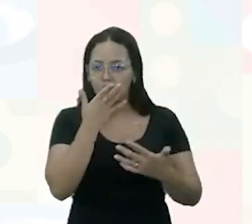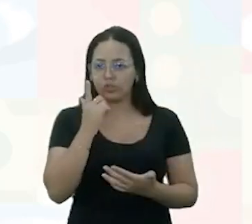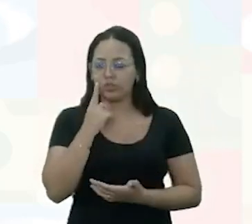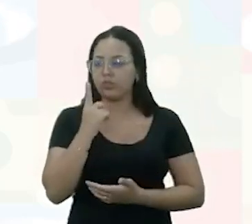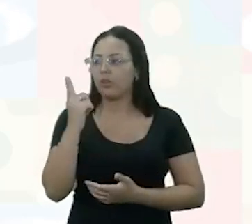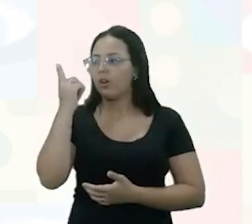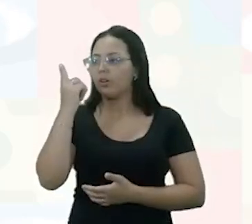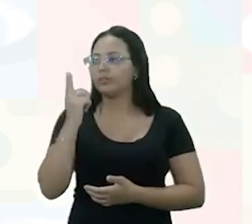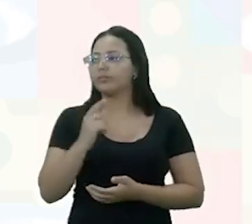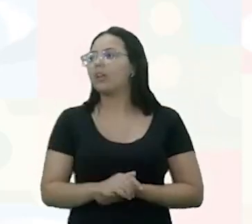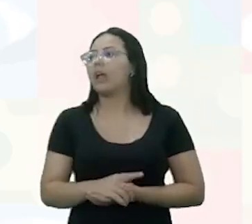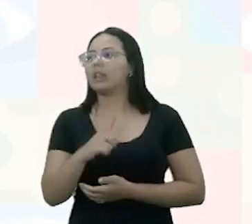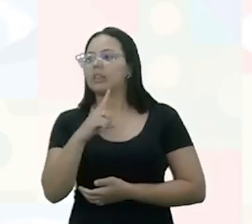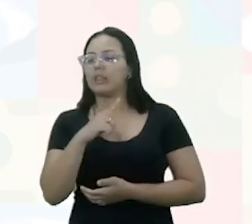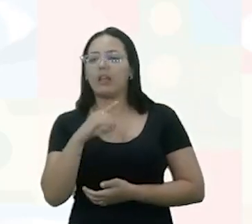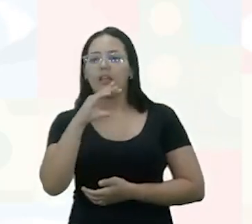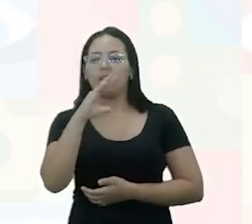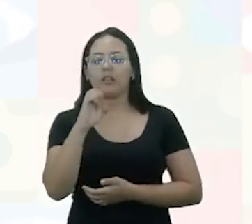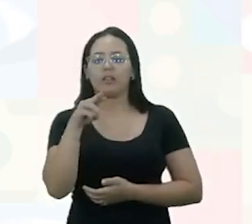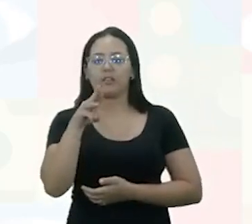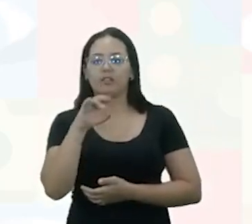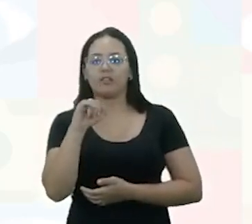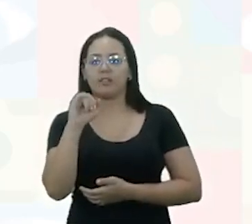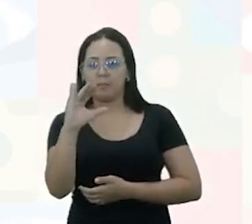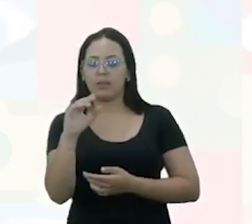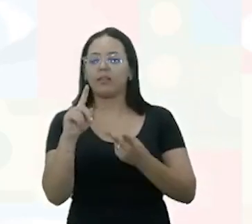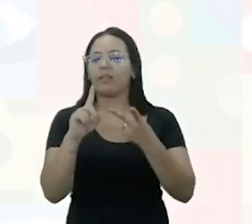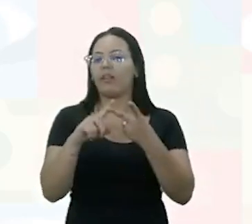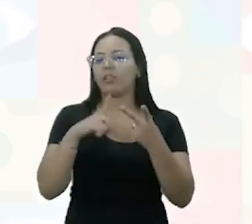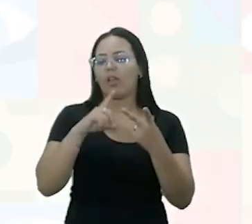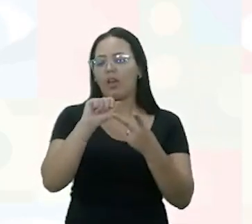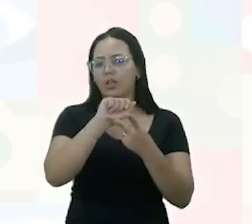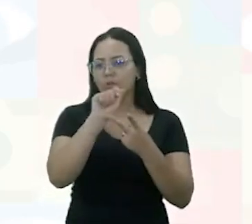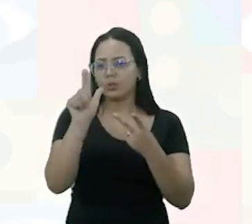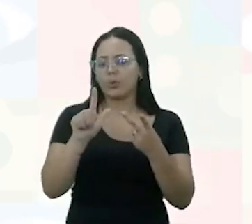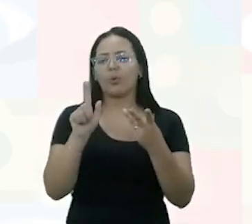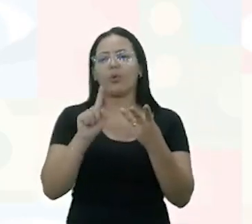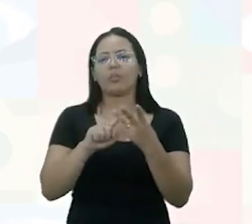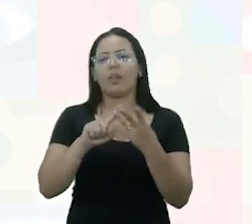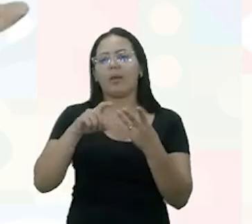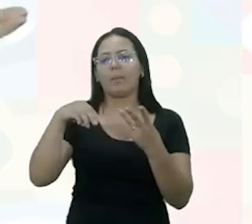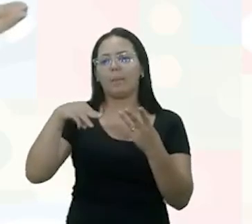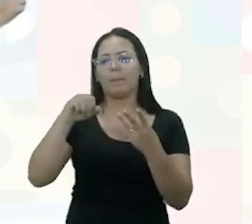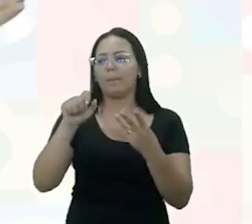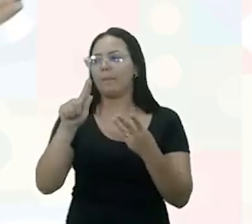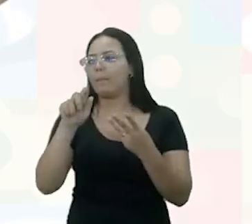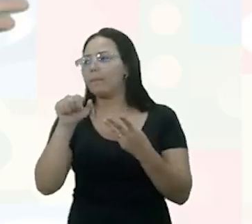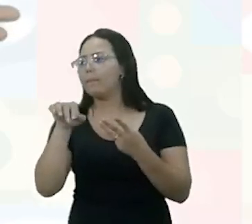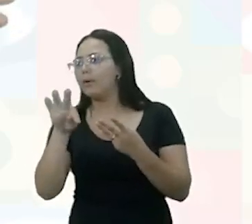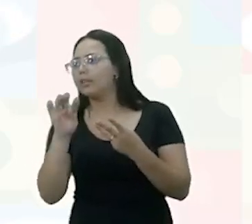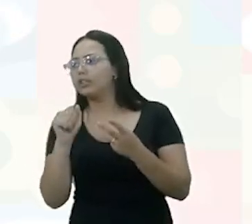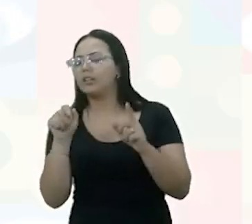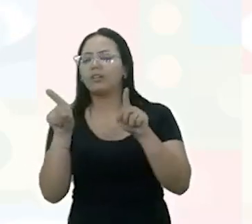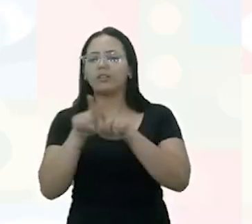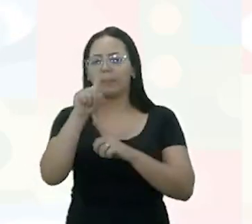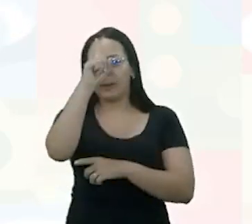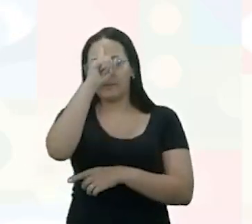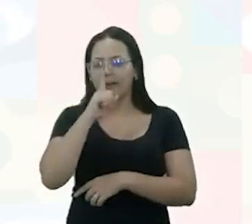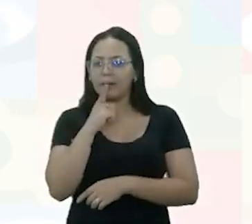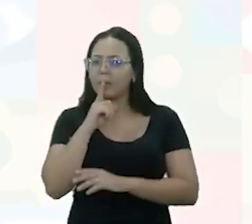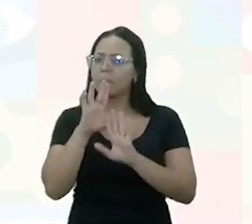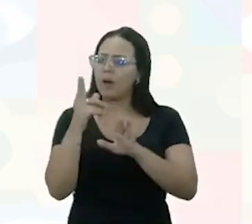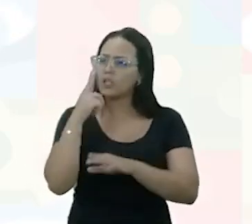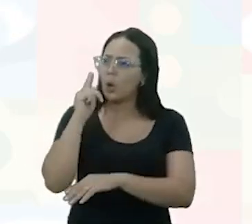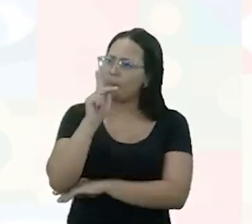A gente tem aqui o CMYK, onde a gente tem o ciano, o magenta e o amarelo. E isso você vai dizer assim,